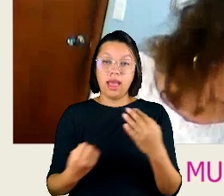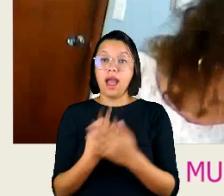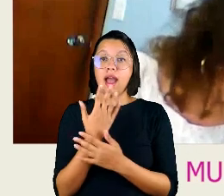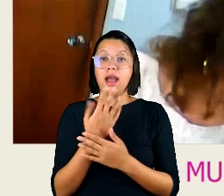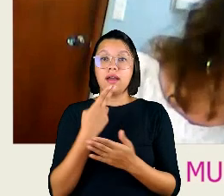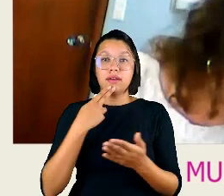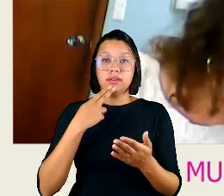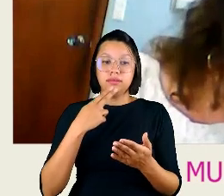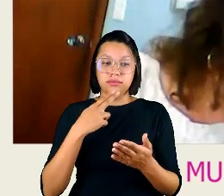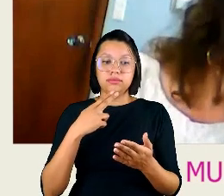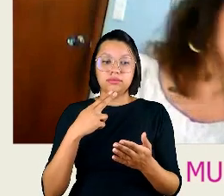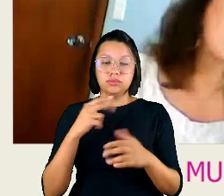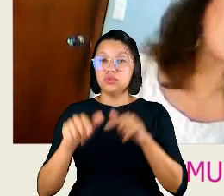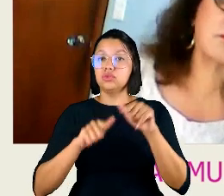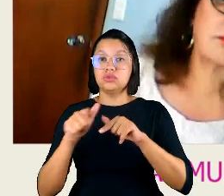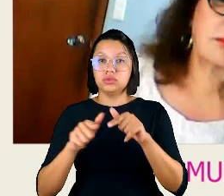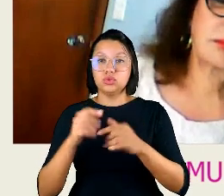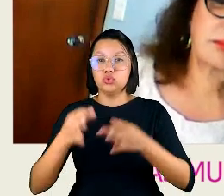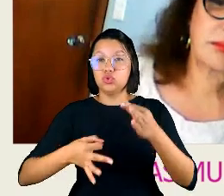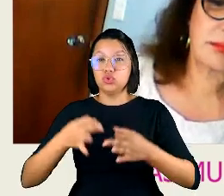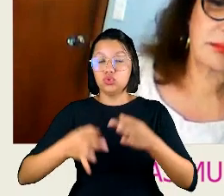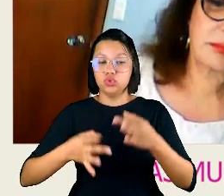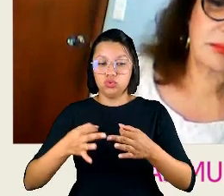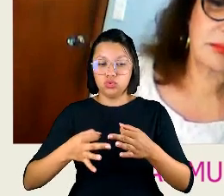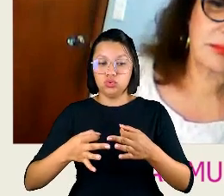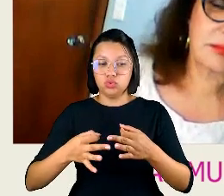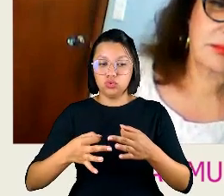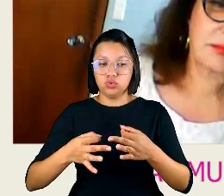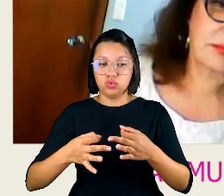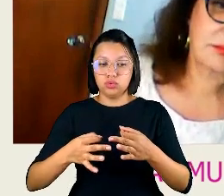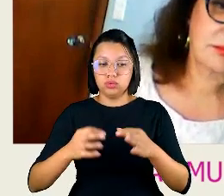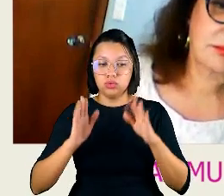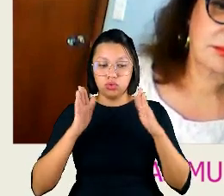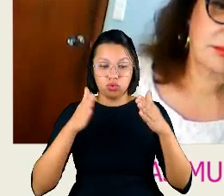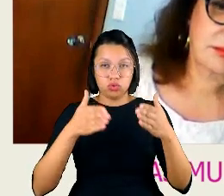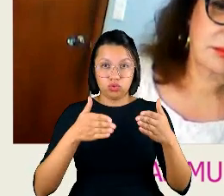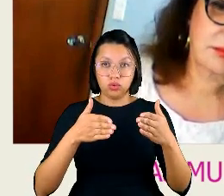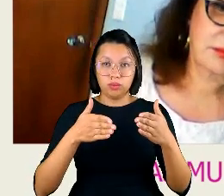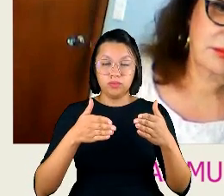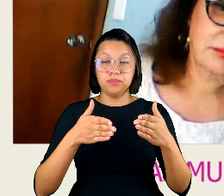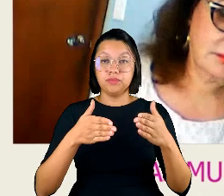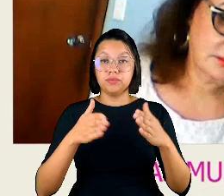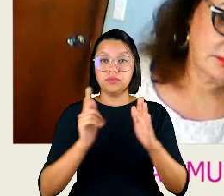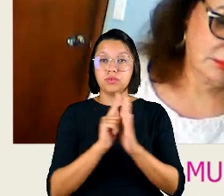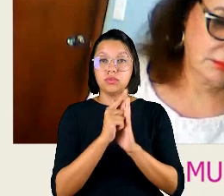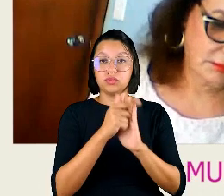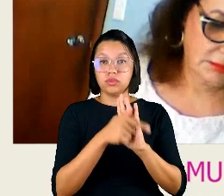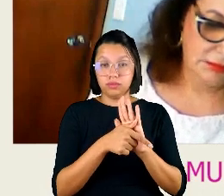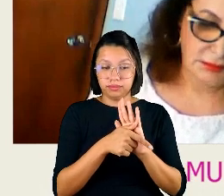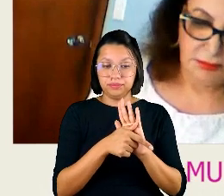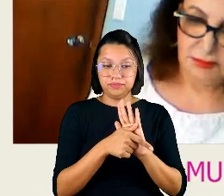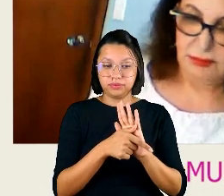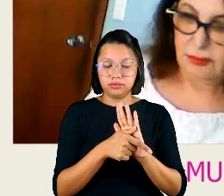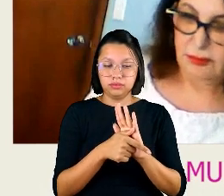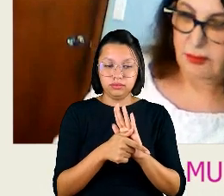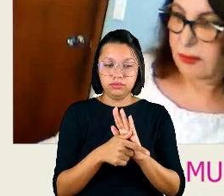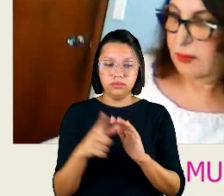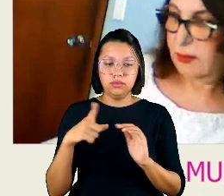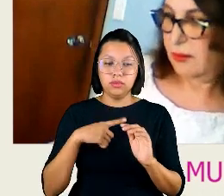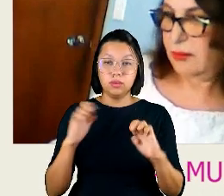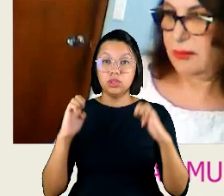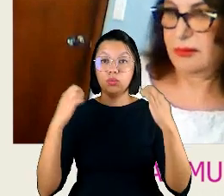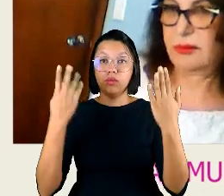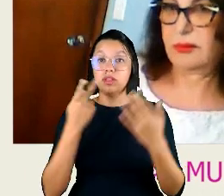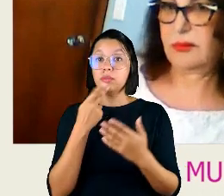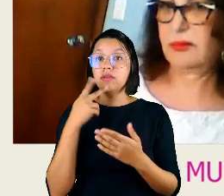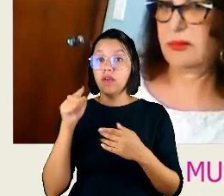né, julgamento, que trata do julgamento sobre a perspectiva de gênero. Nós teremos exatamente um evento para tratar disso, no